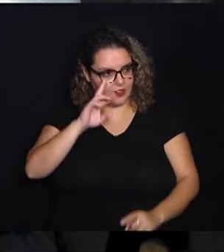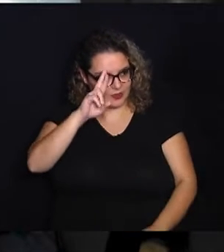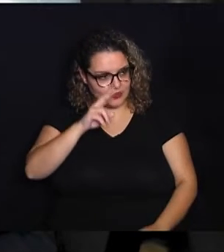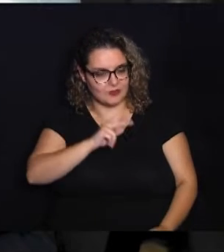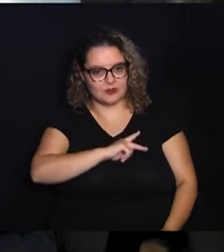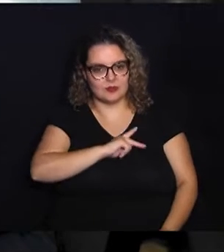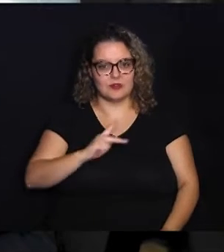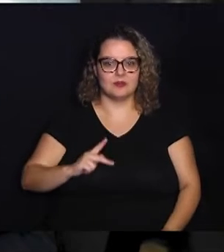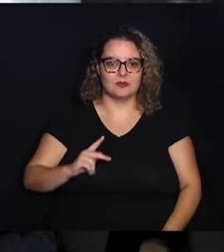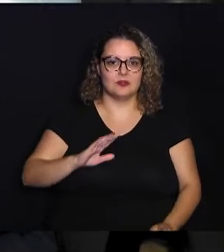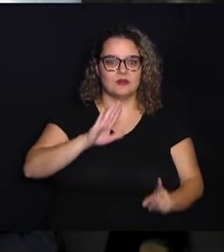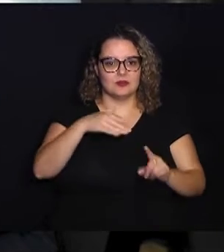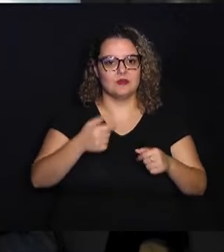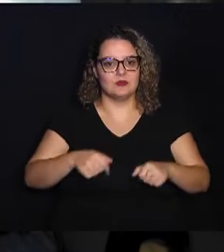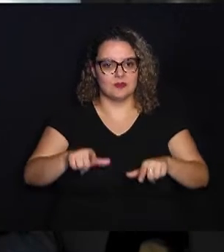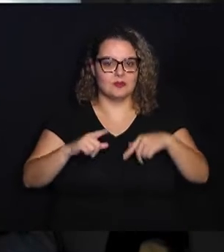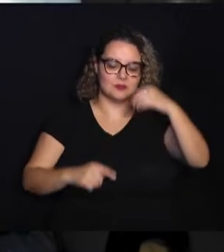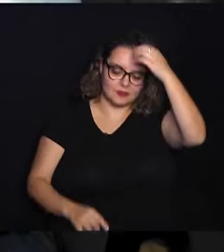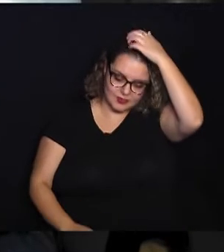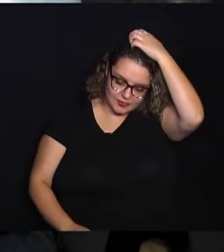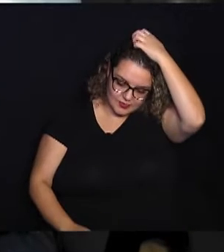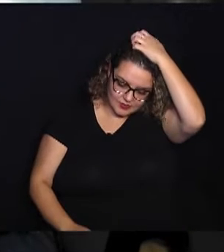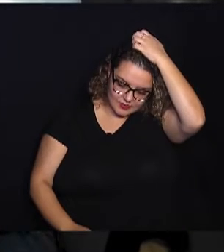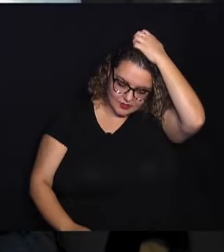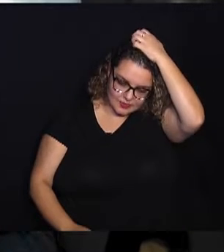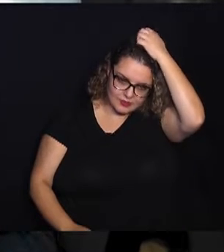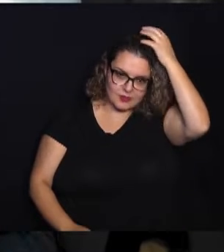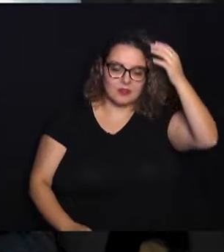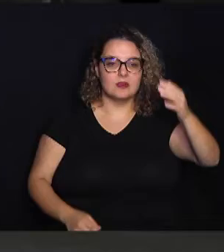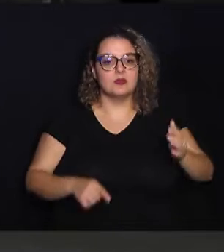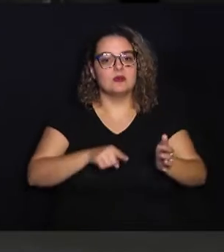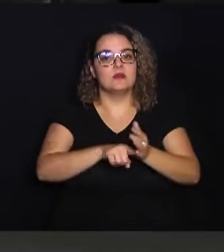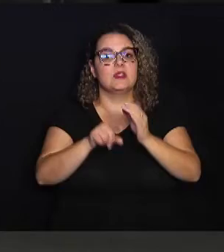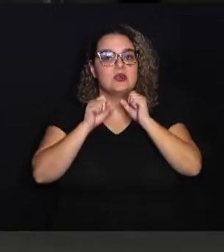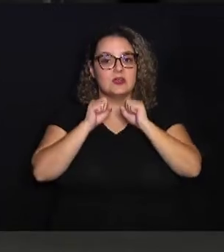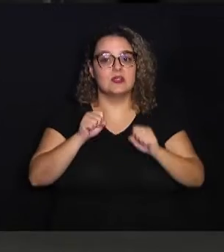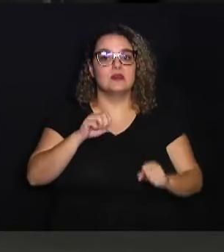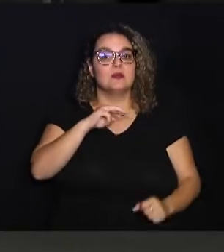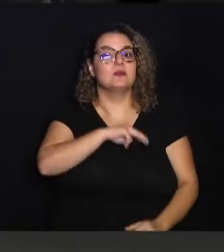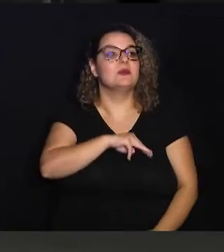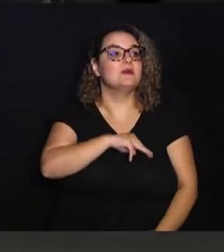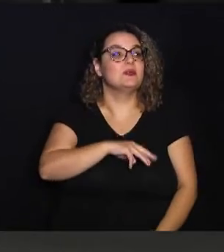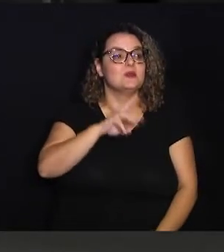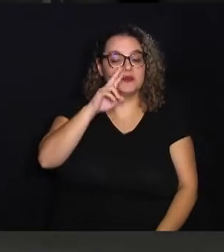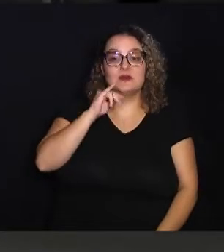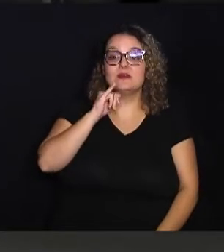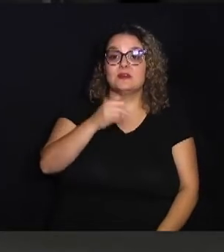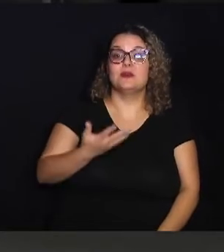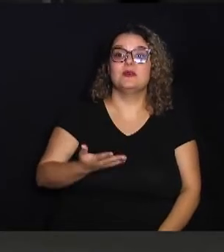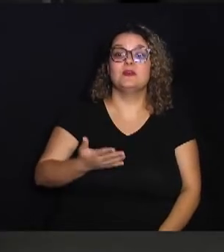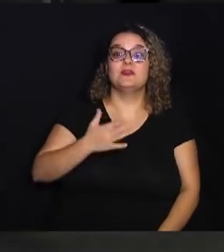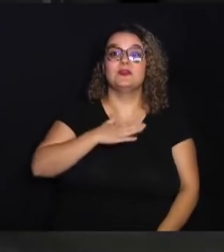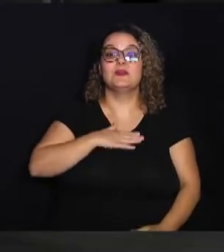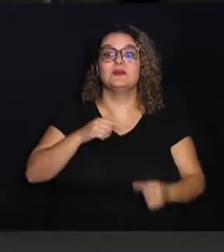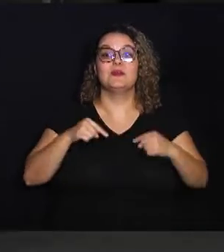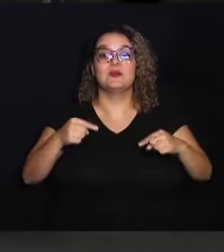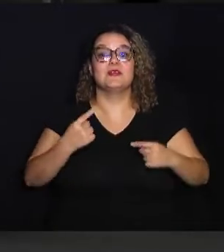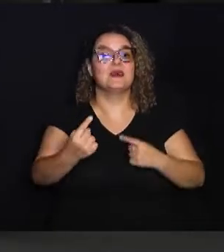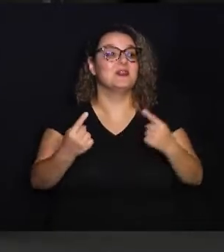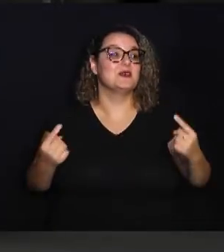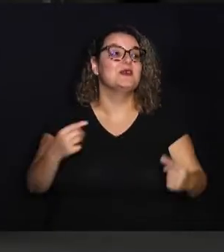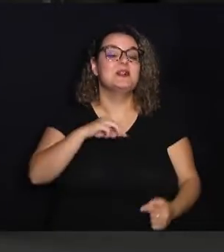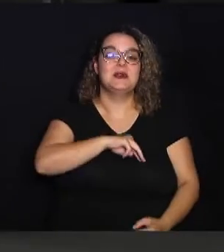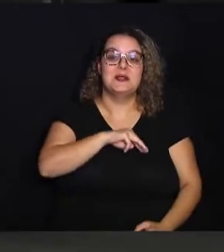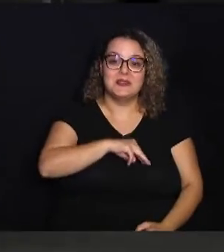né, uma honraria que o senhor entregou, aí o senhor perguntou de algum assessor, alguém falou, tá numa missão. Aí o senhor falou, olha, no meu gabinete cada um faz